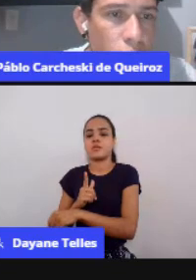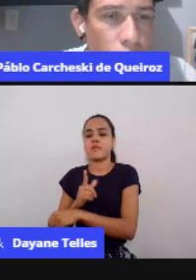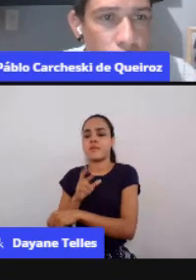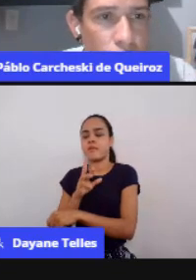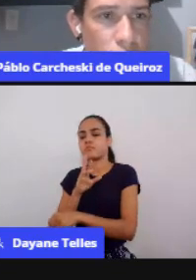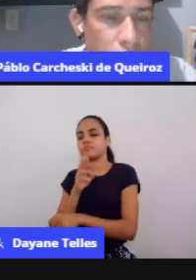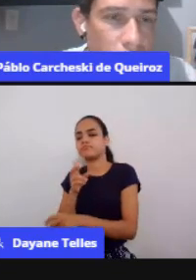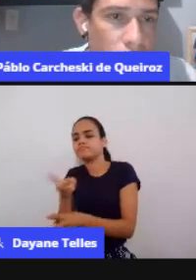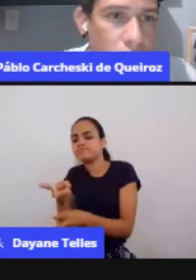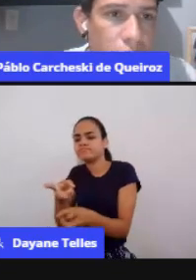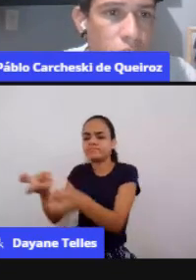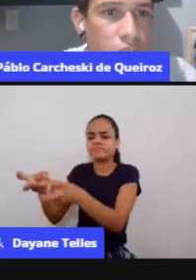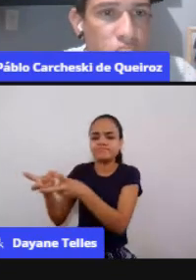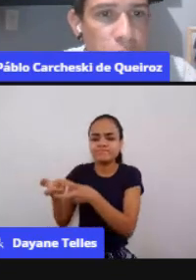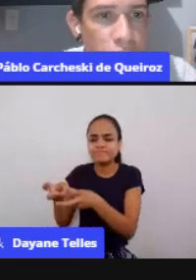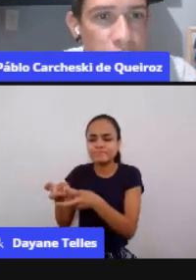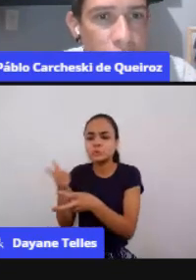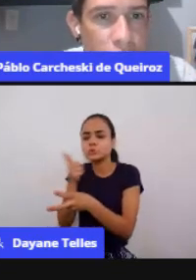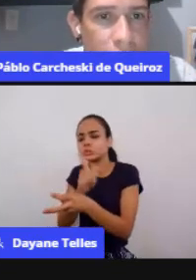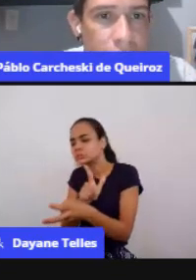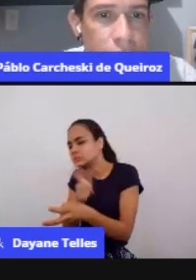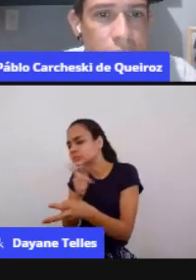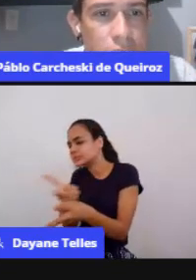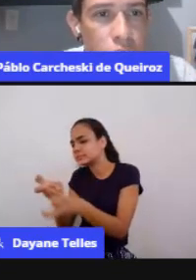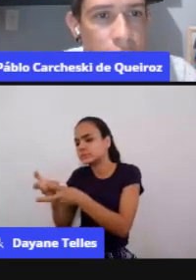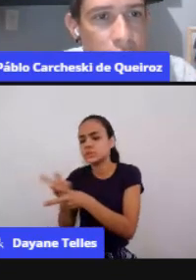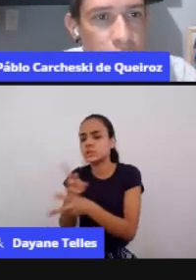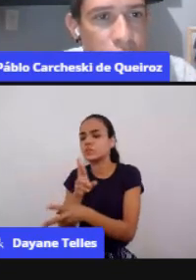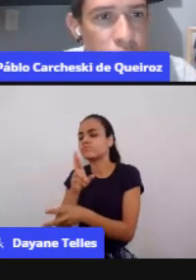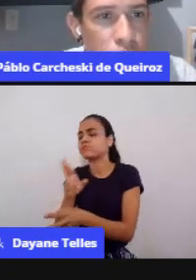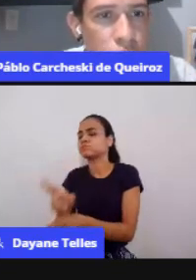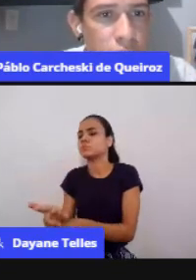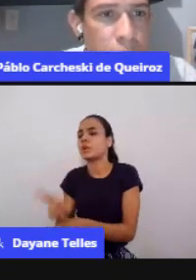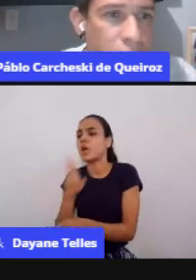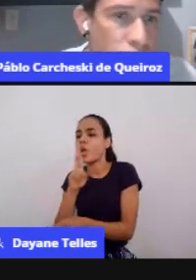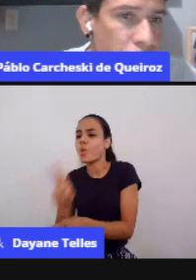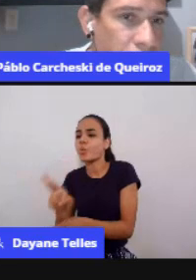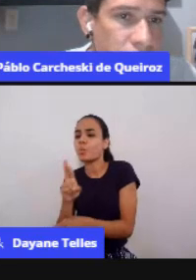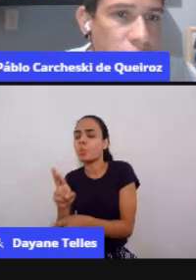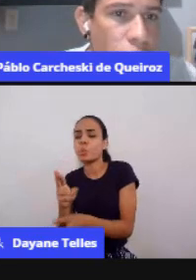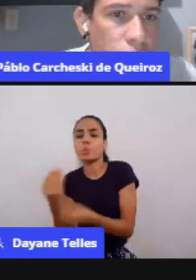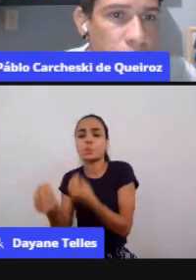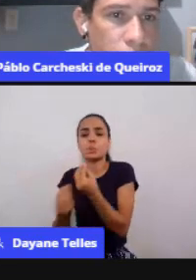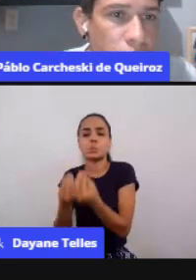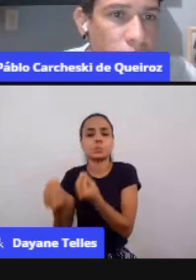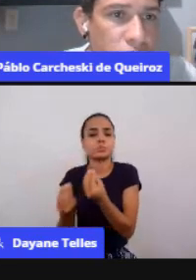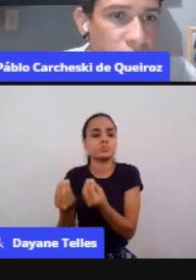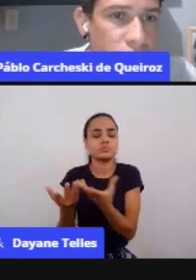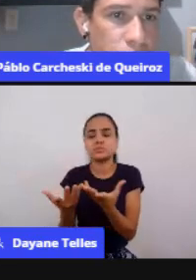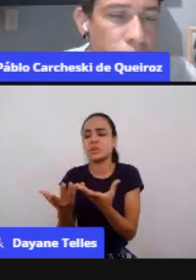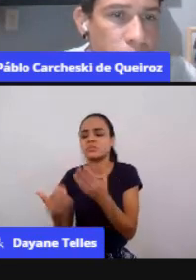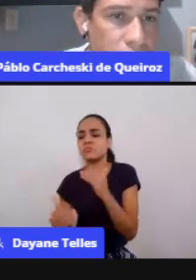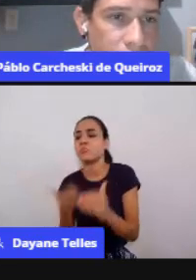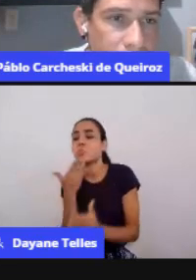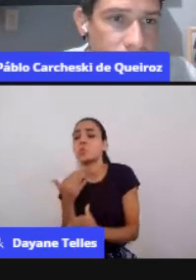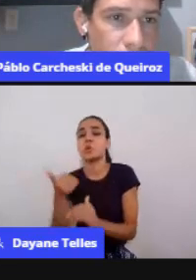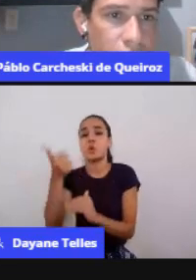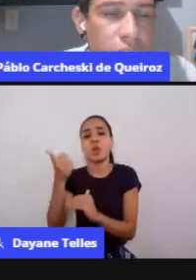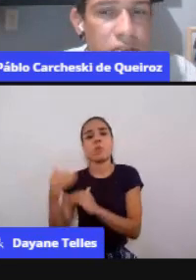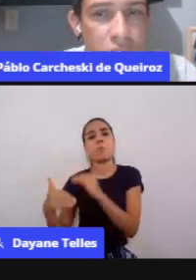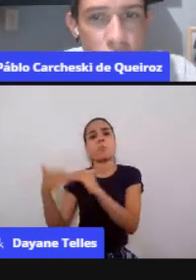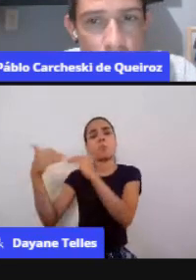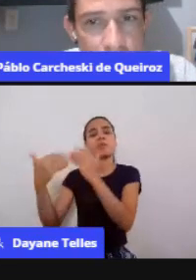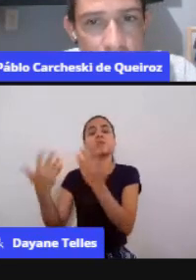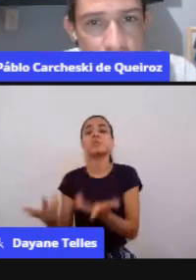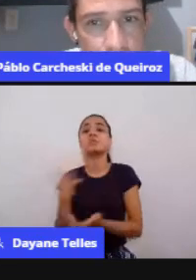sendo útil ou não, o que a gente pode melhorar. Então, aqueles professores, para quem eu estou falando, que contribuíram com a gente, muito obrigado.